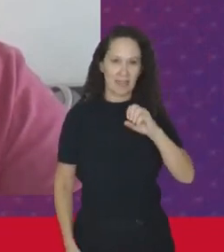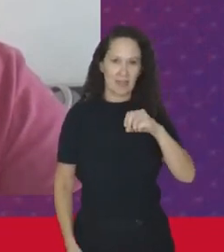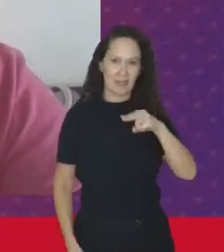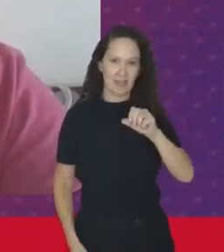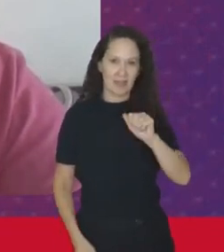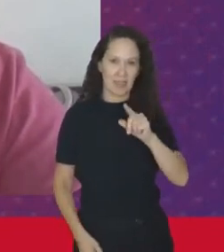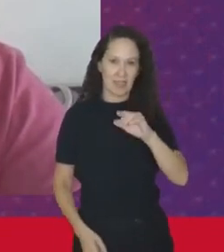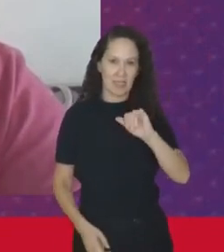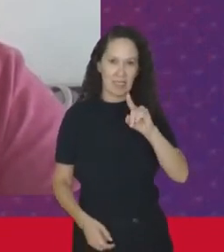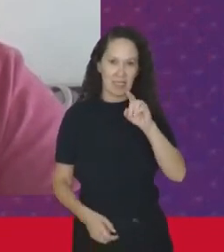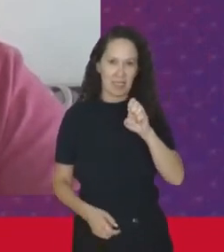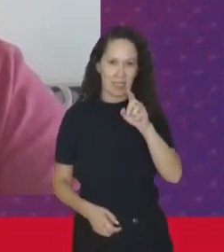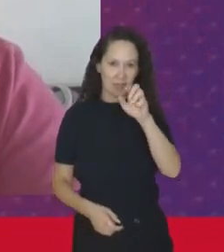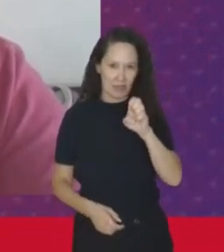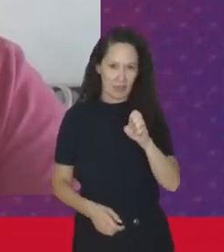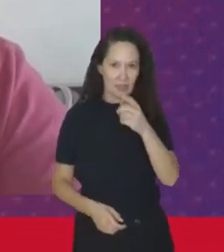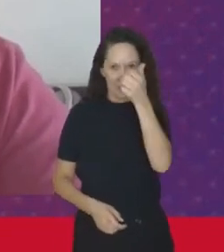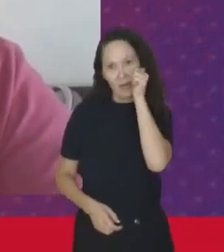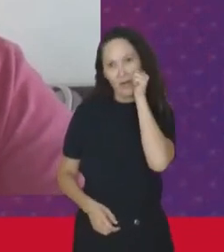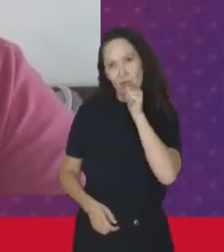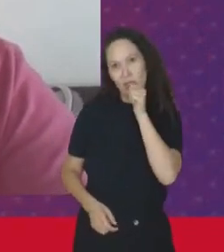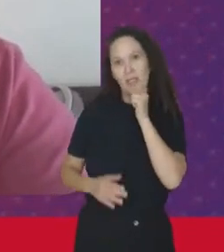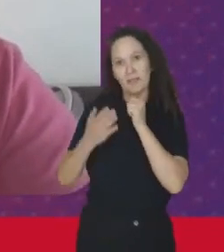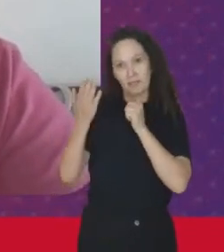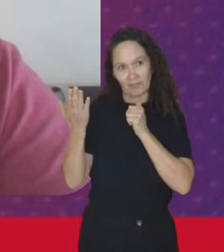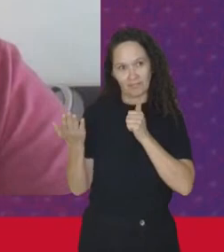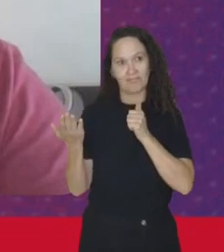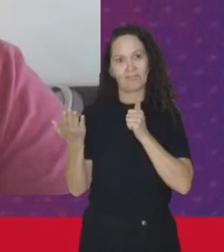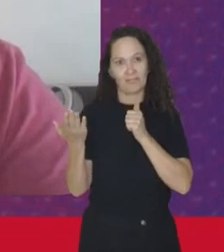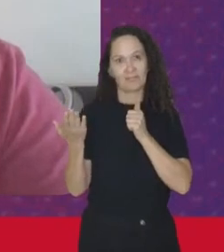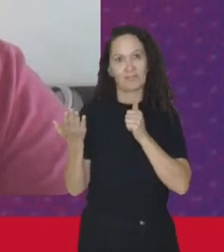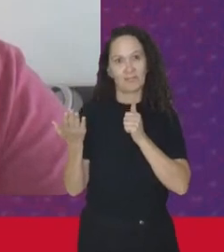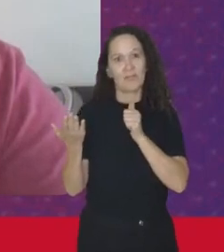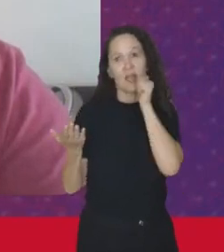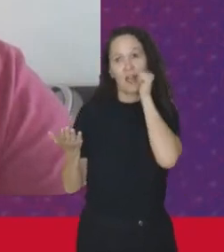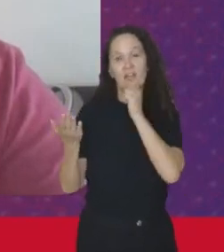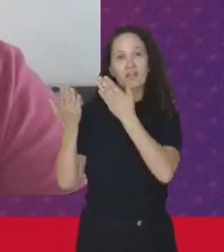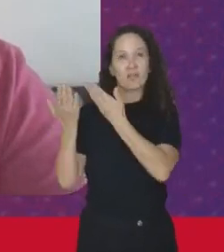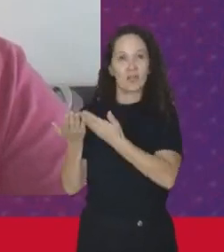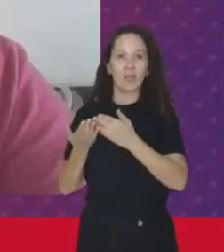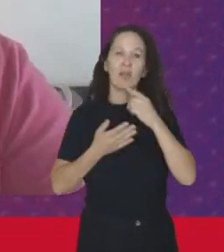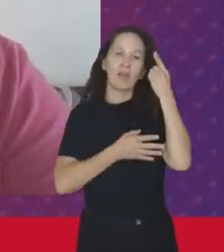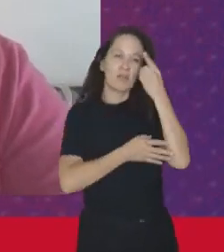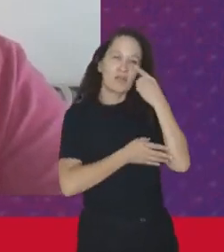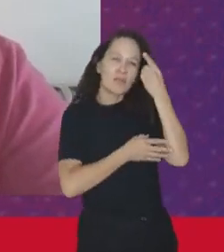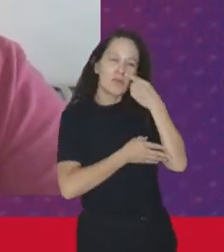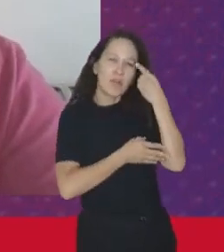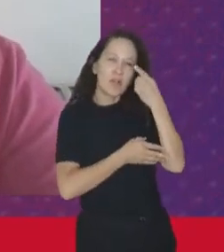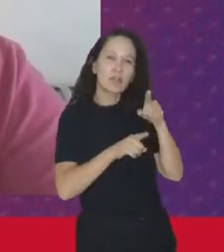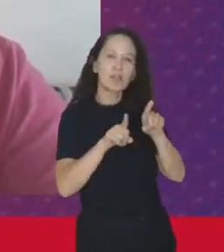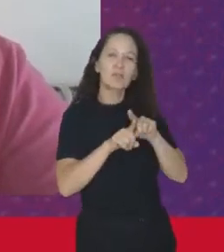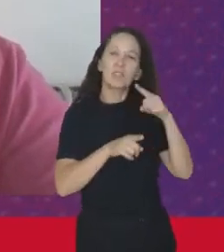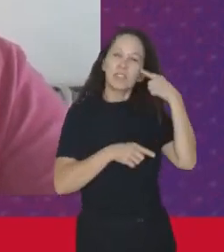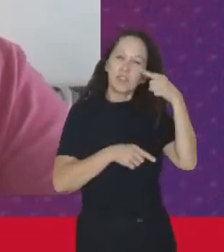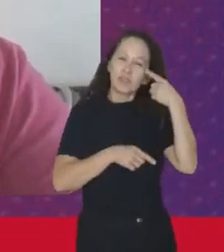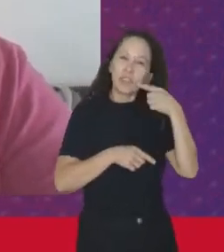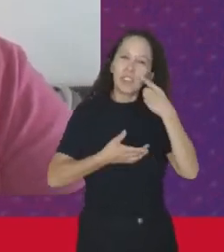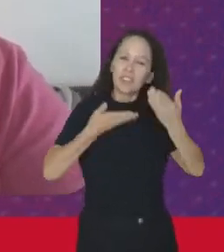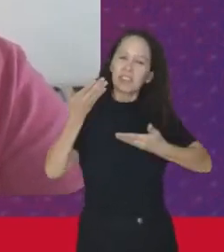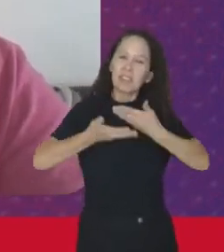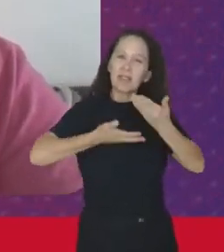pela Kimberly Crenshaw, que é uma advogada, e que